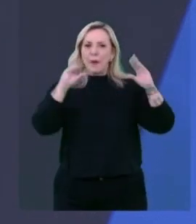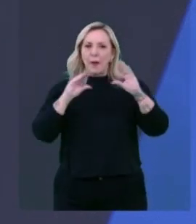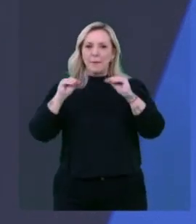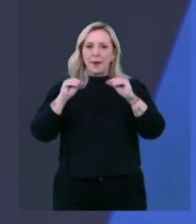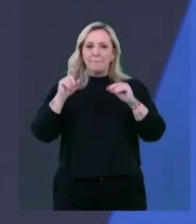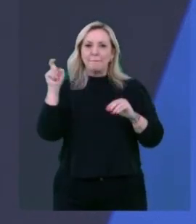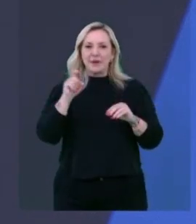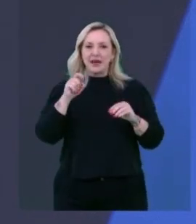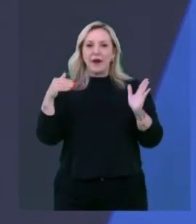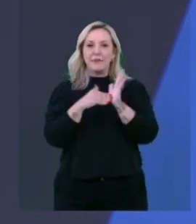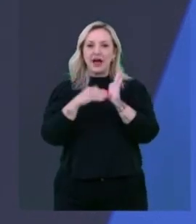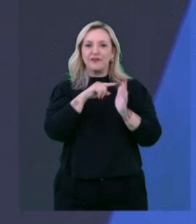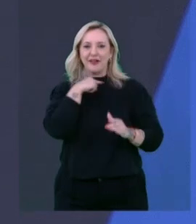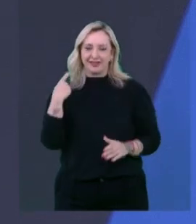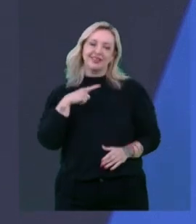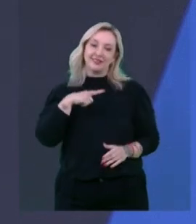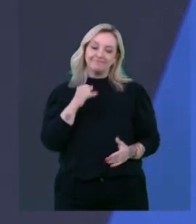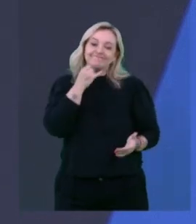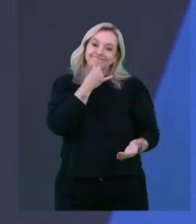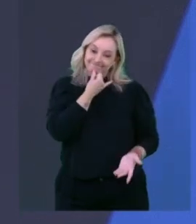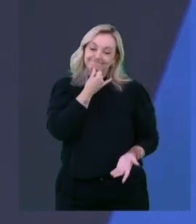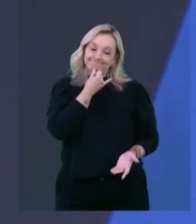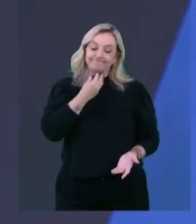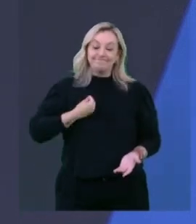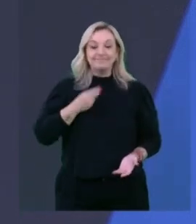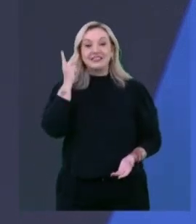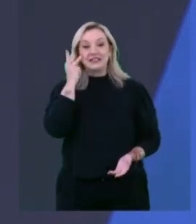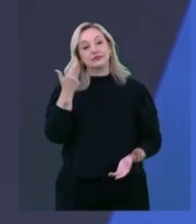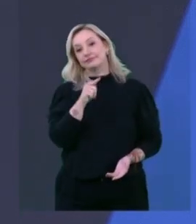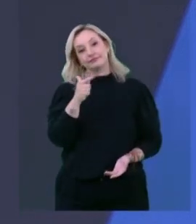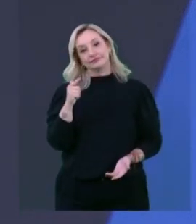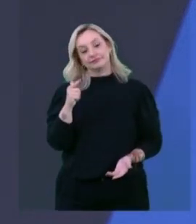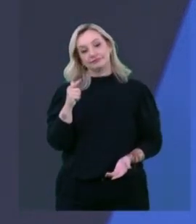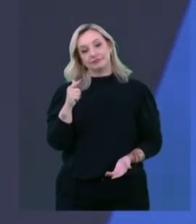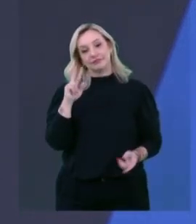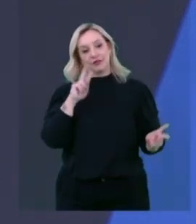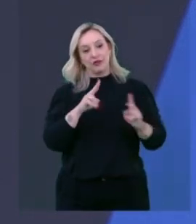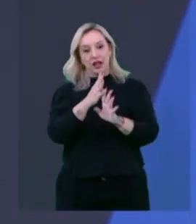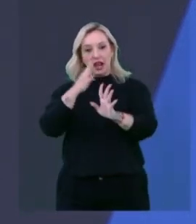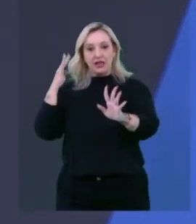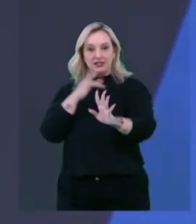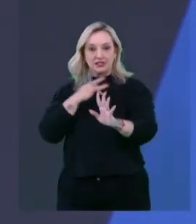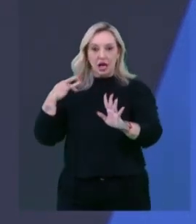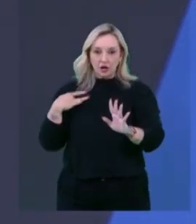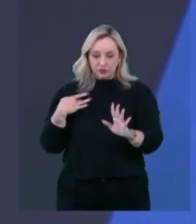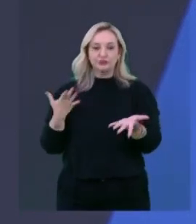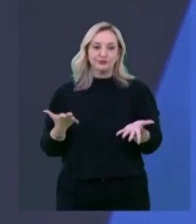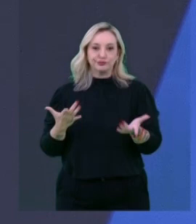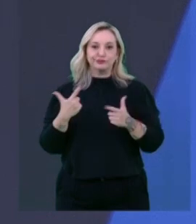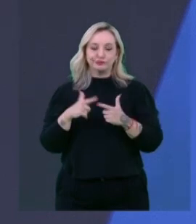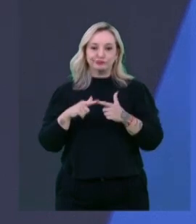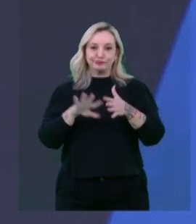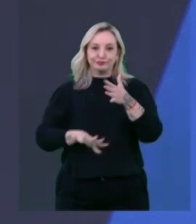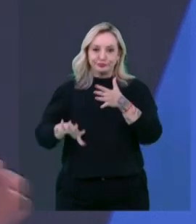tem prazo de validade Infelizmente o que a gente tem vivido em São Paulo não o que a gente tem visto é fila da saúde uma situação muito